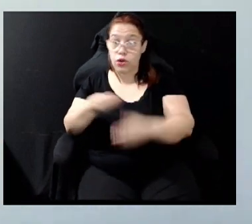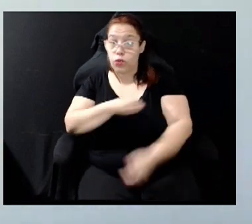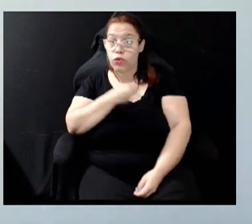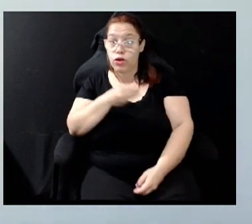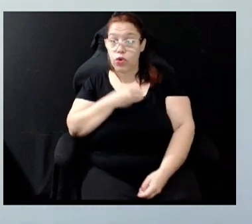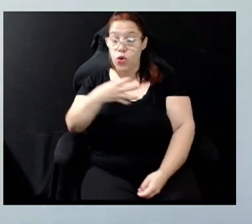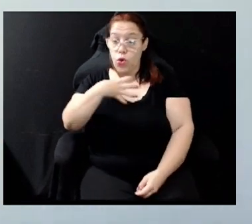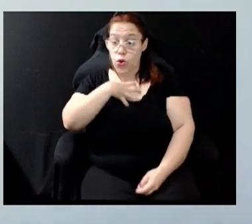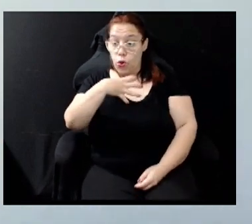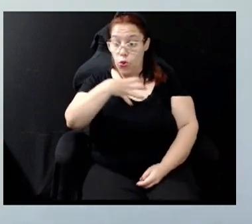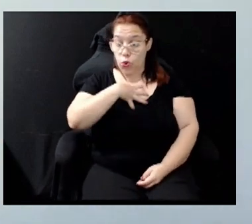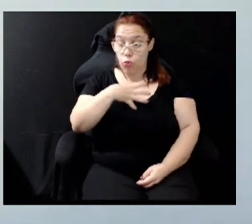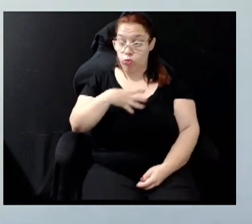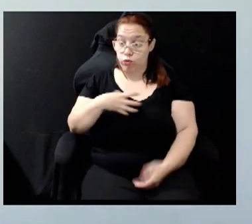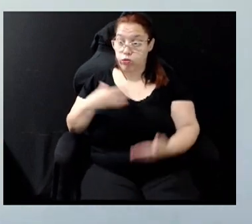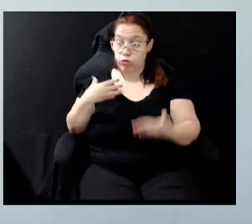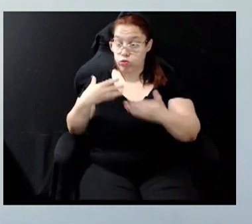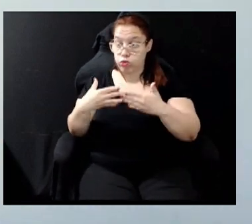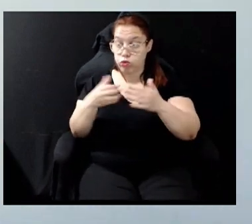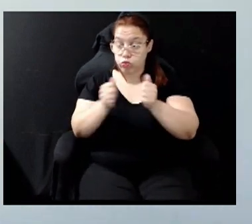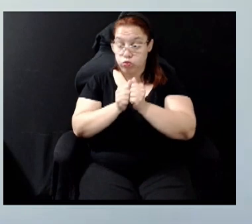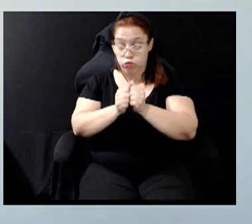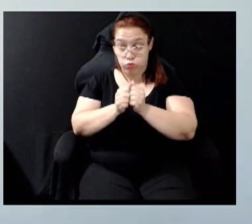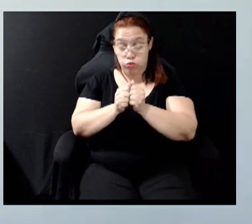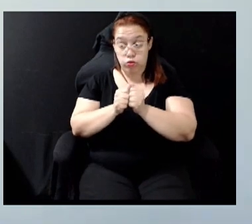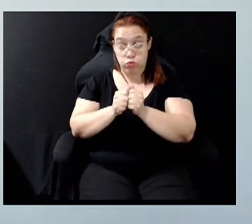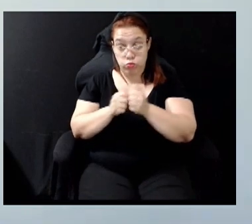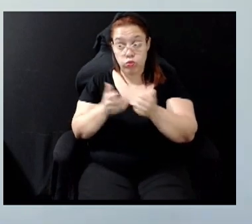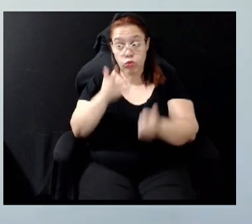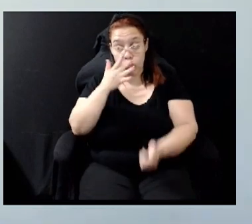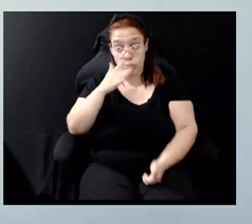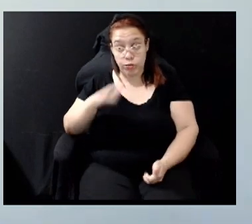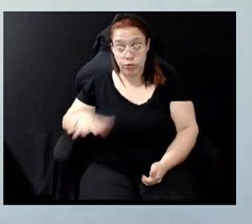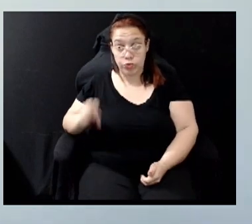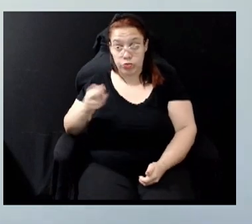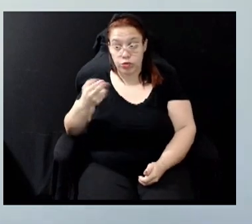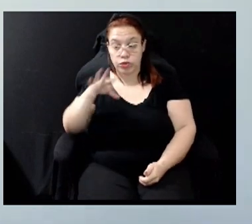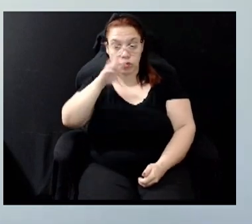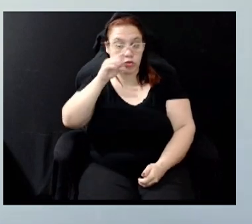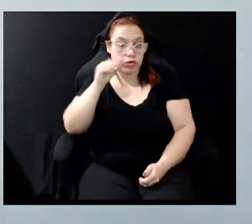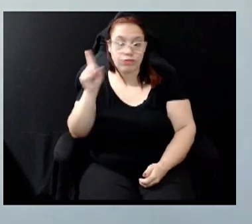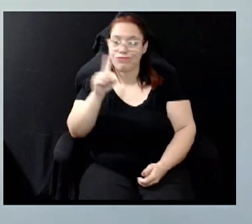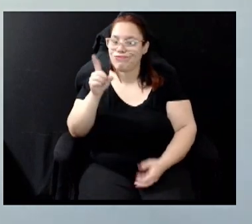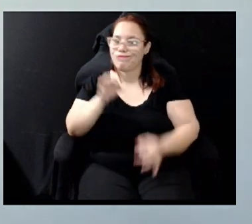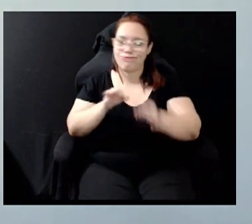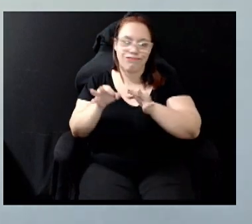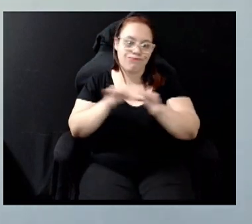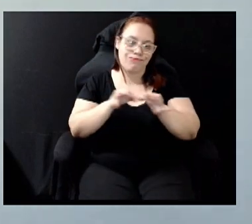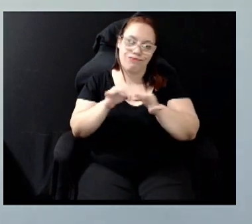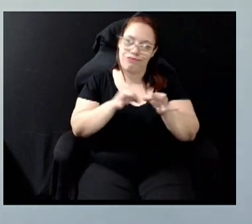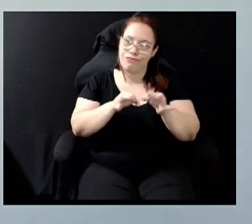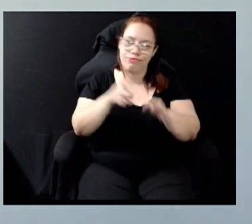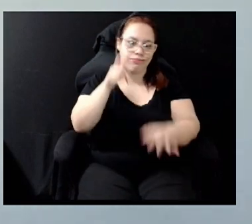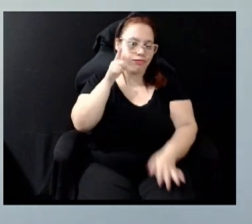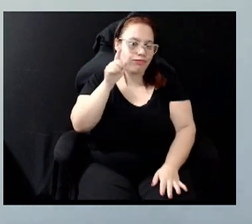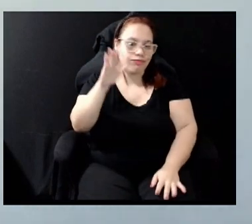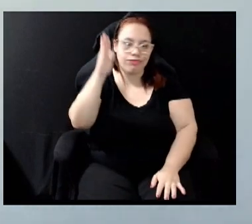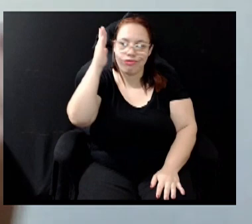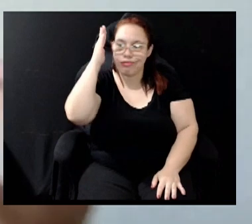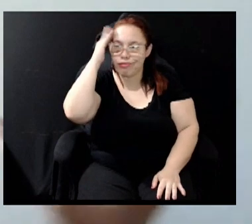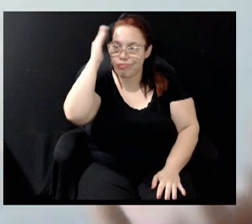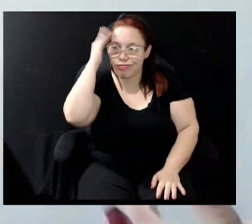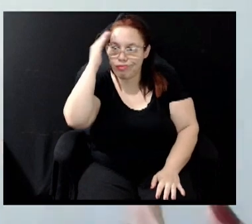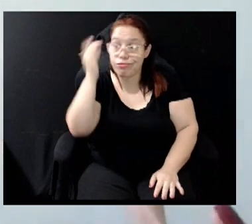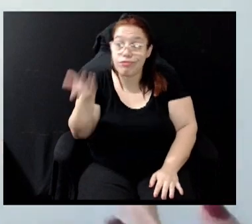ela traz. E muitas vezes ali a criança, o adolescente, ele não está preparado ainda, ele não consegue entender sobre isso.